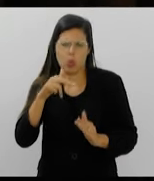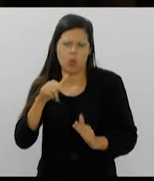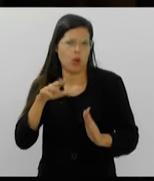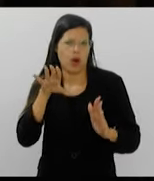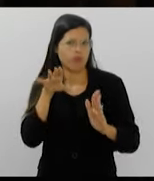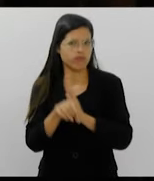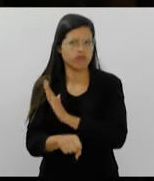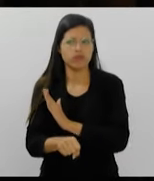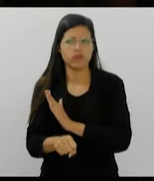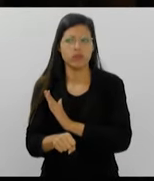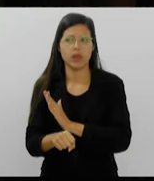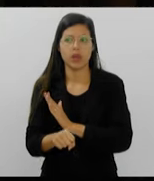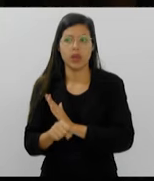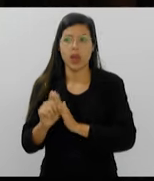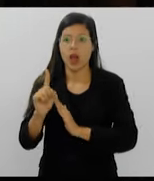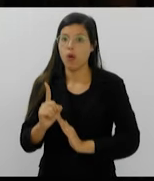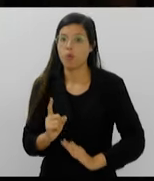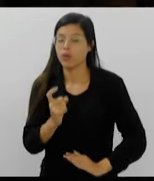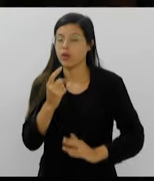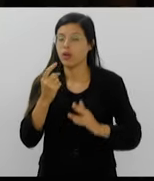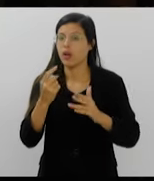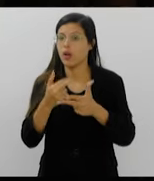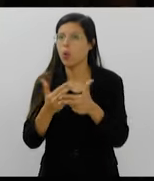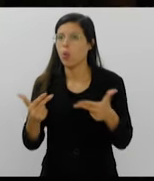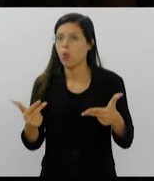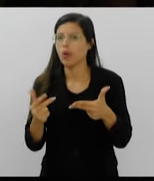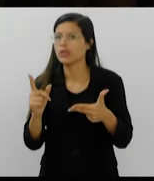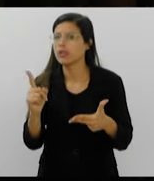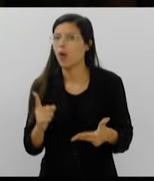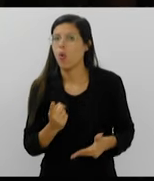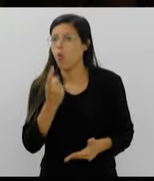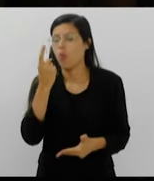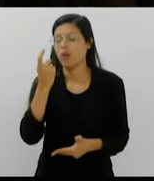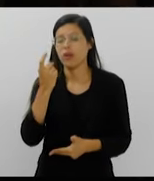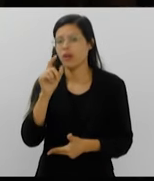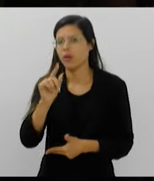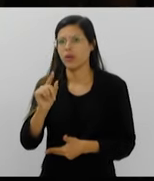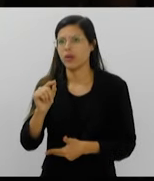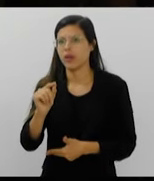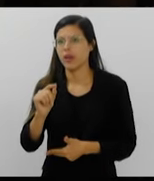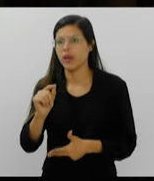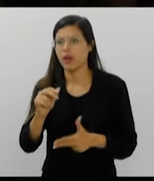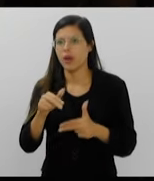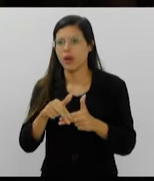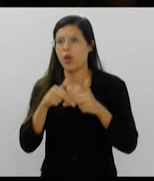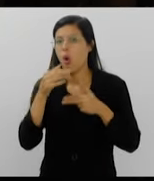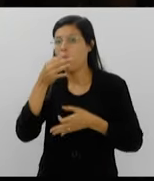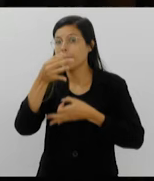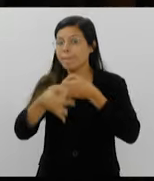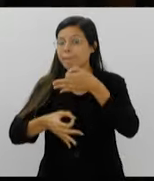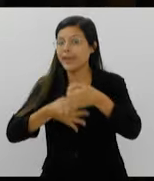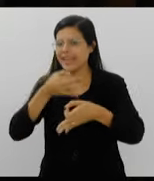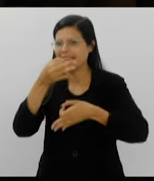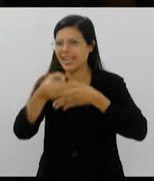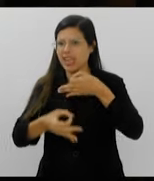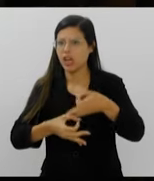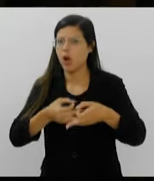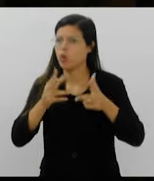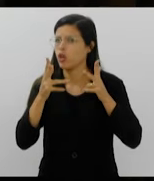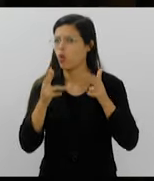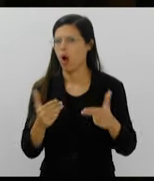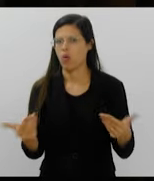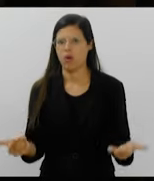questionado é única, veja bem, única e exclusivamente por opinião, tal qual eu estou dando